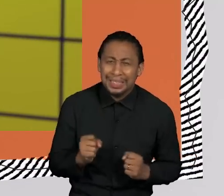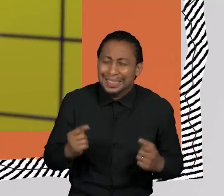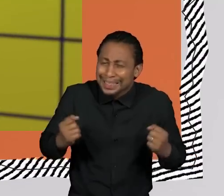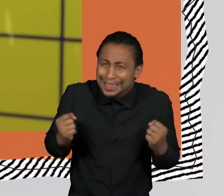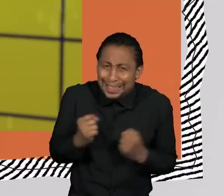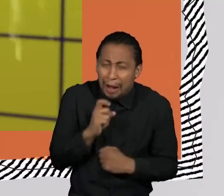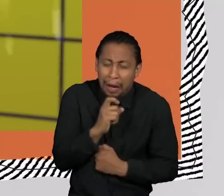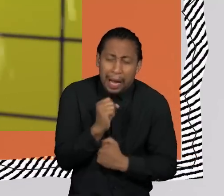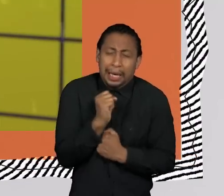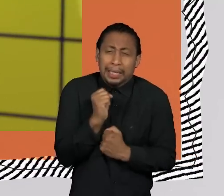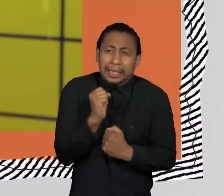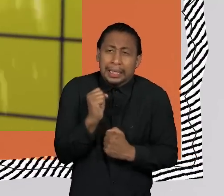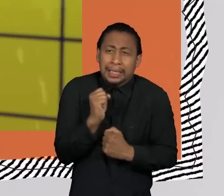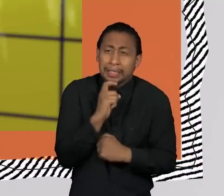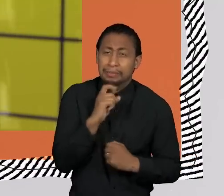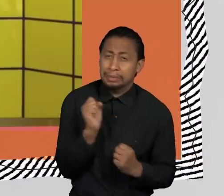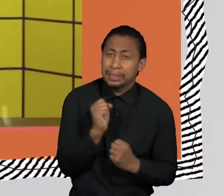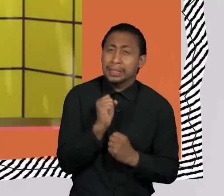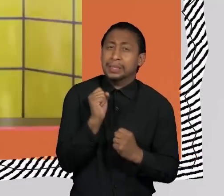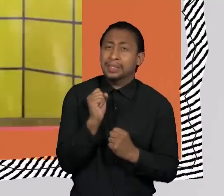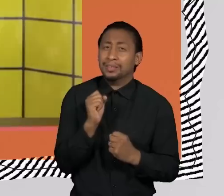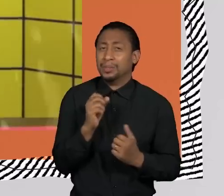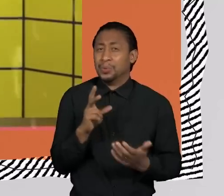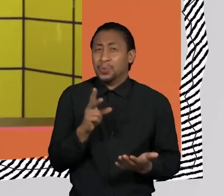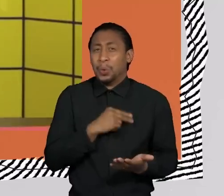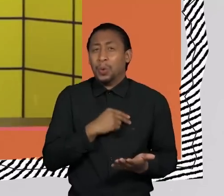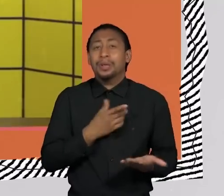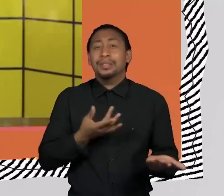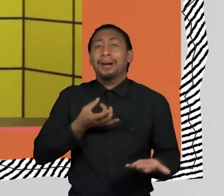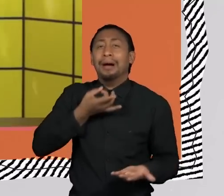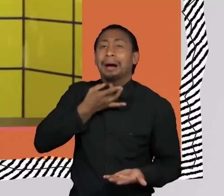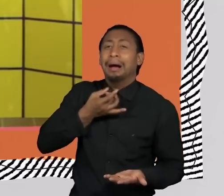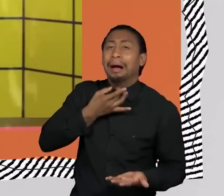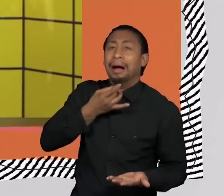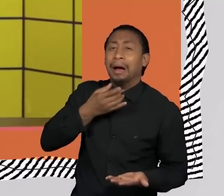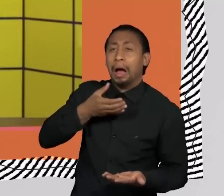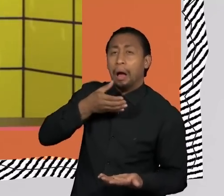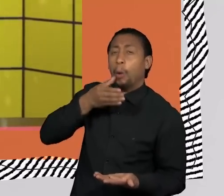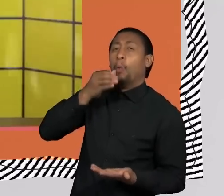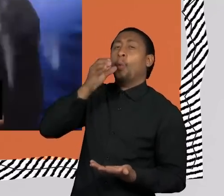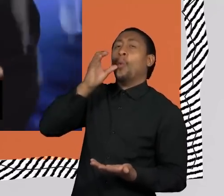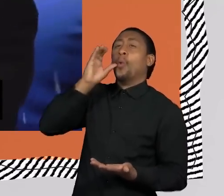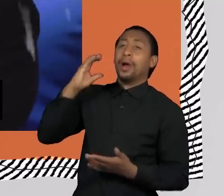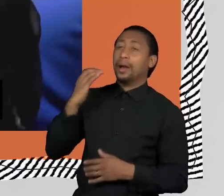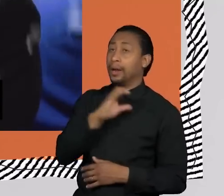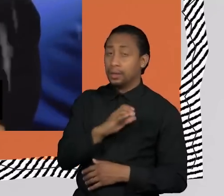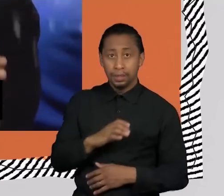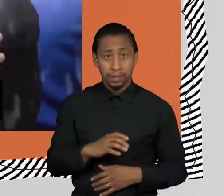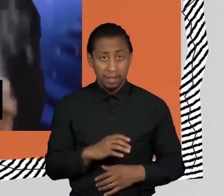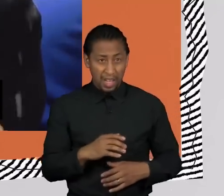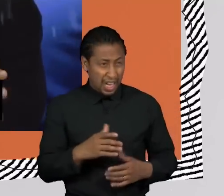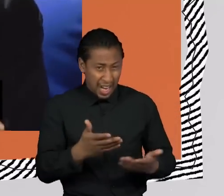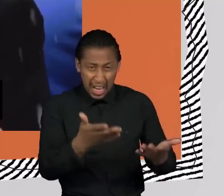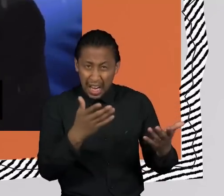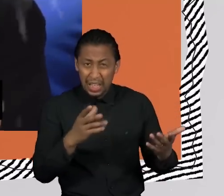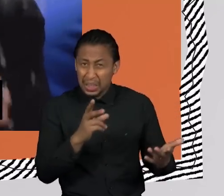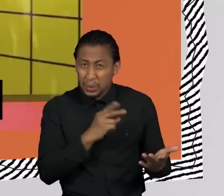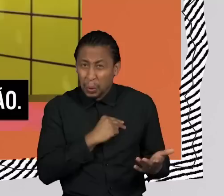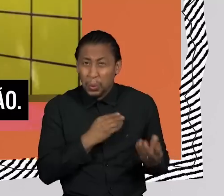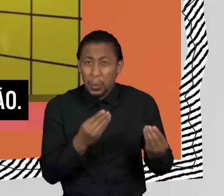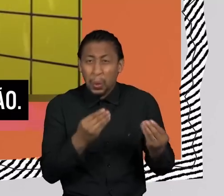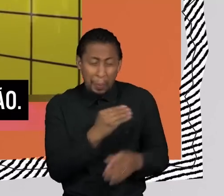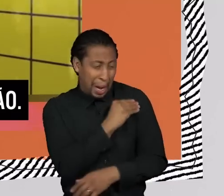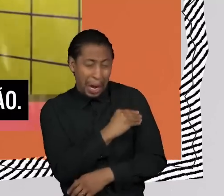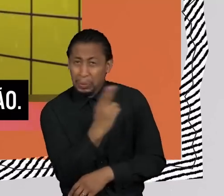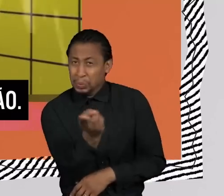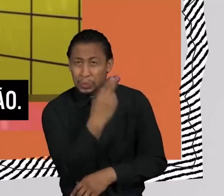frio. Ai, que frio. Ô Gil, vai se aquecer? Pô, eu sou sujo com álcool, cara.